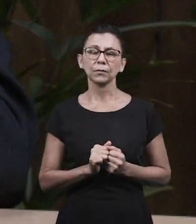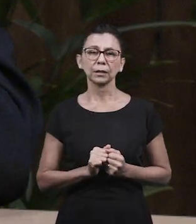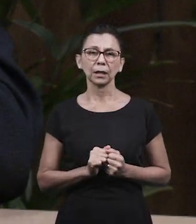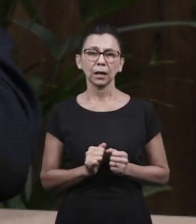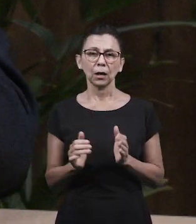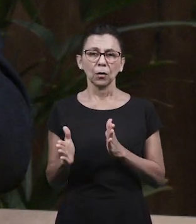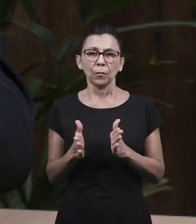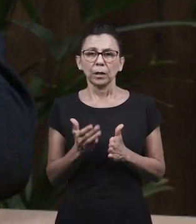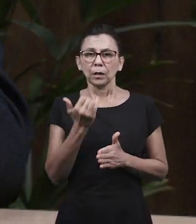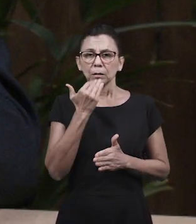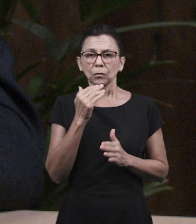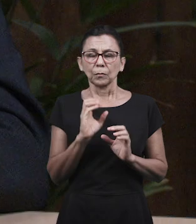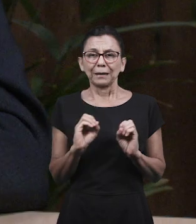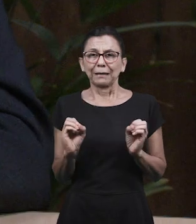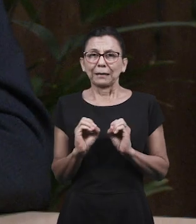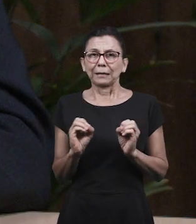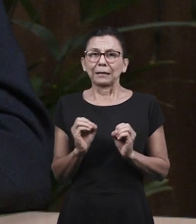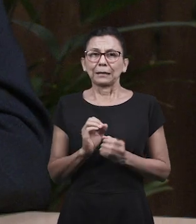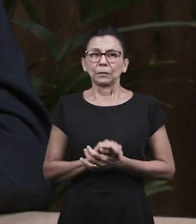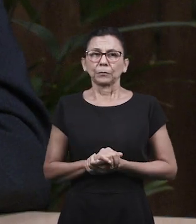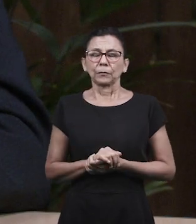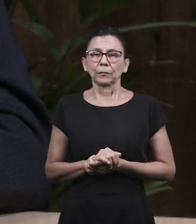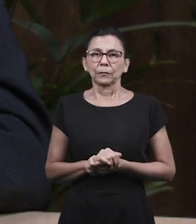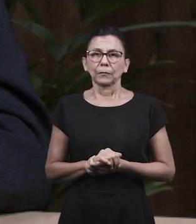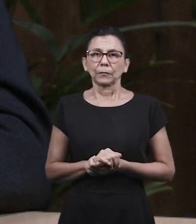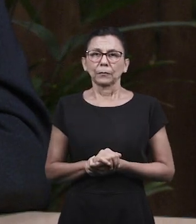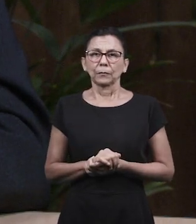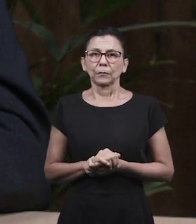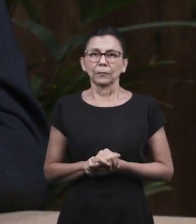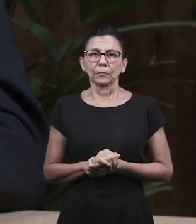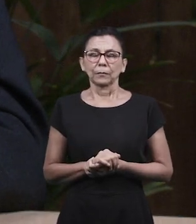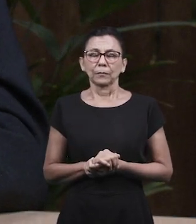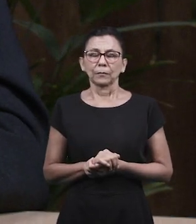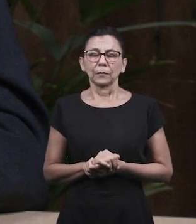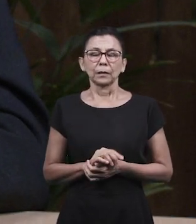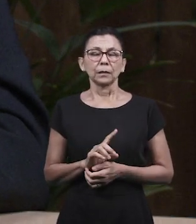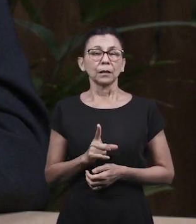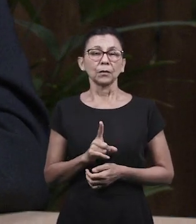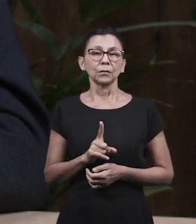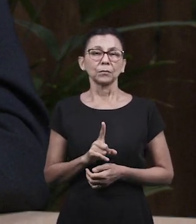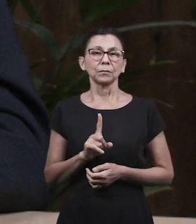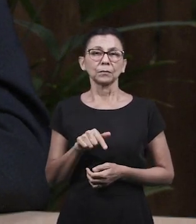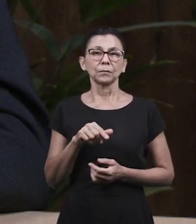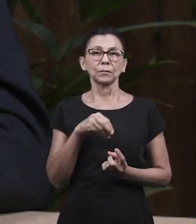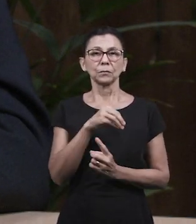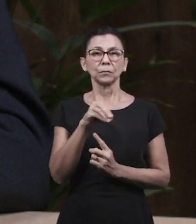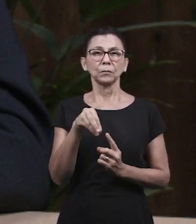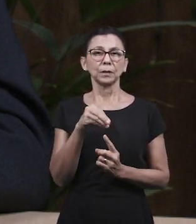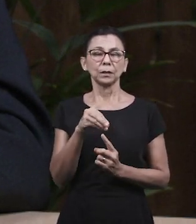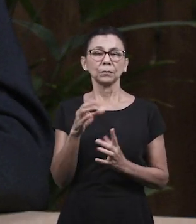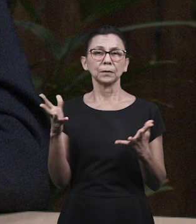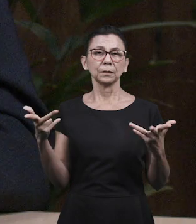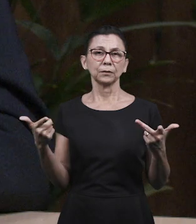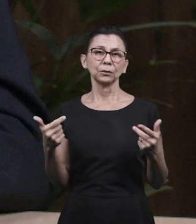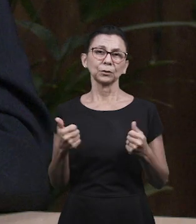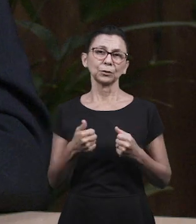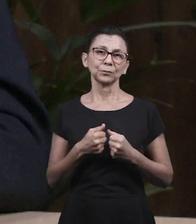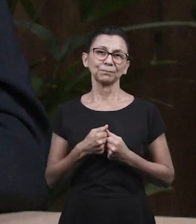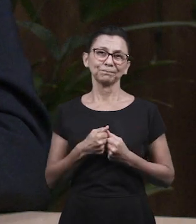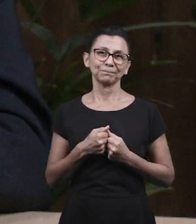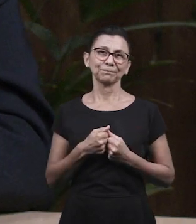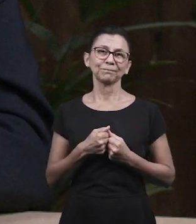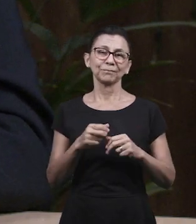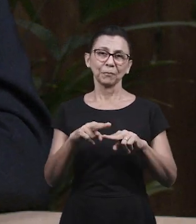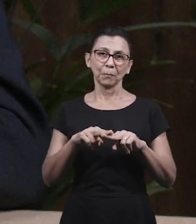abstendo-se de alimento ou de qualquer coisa, mas é um recurso maravilhoso da graça.